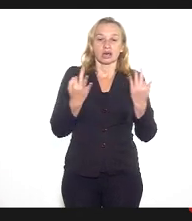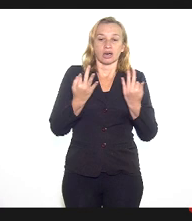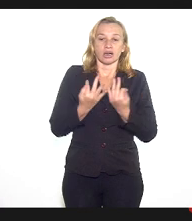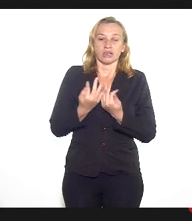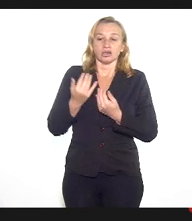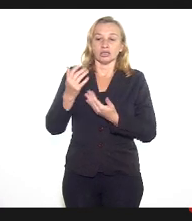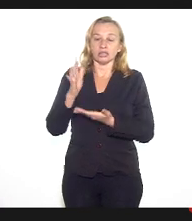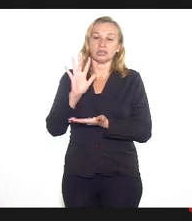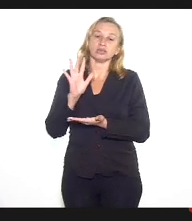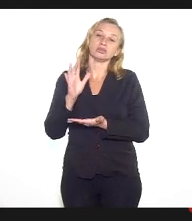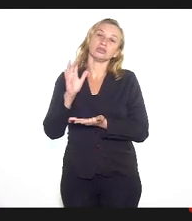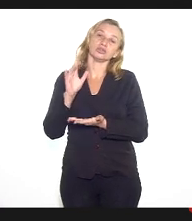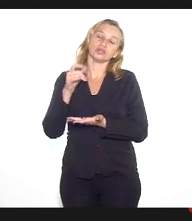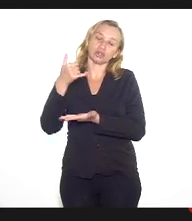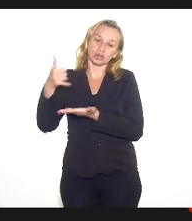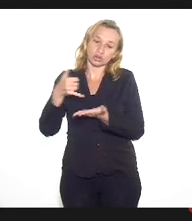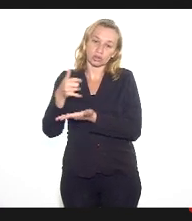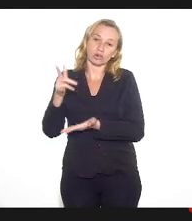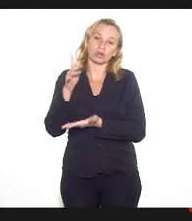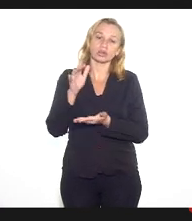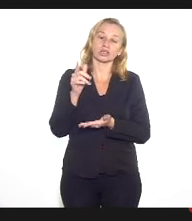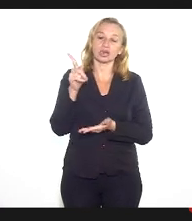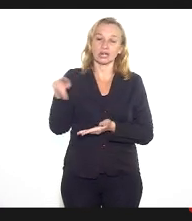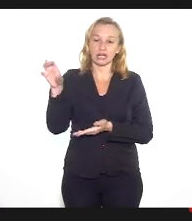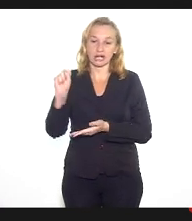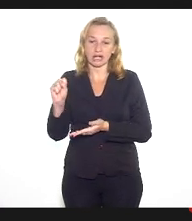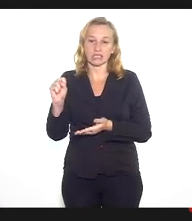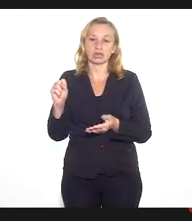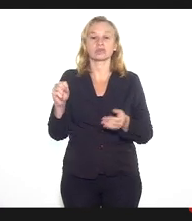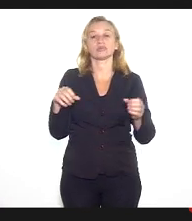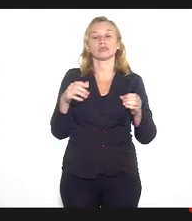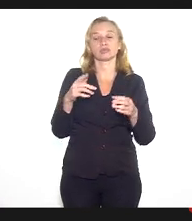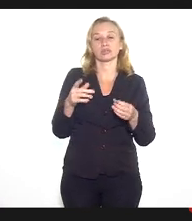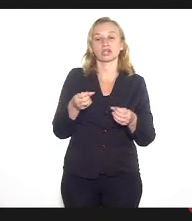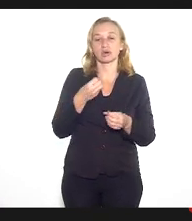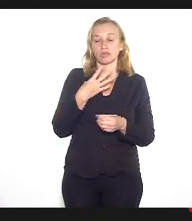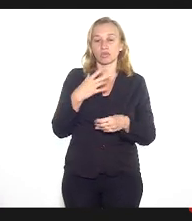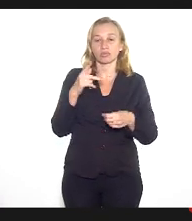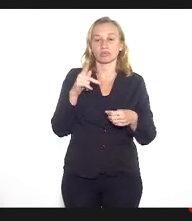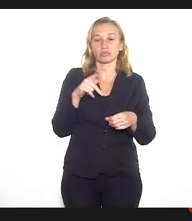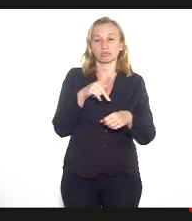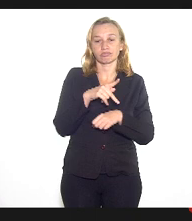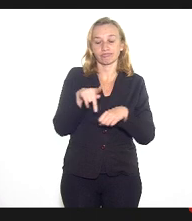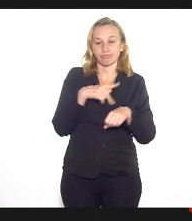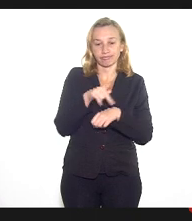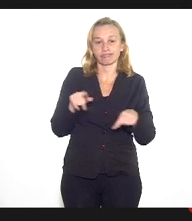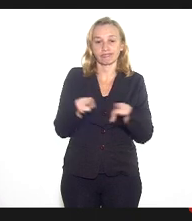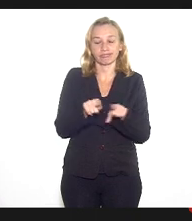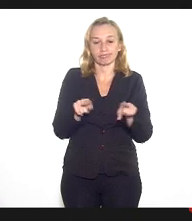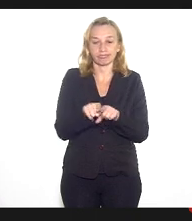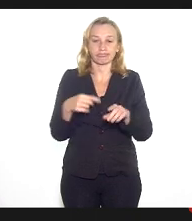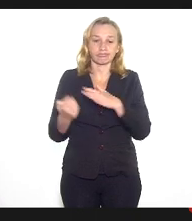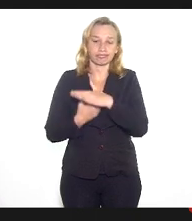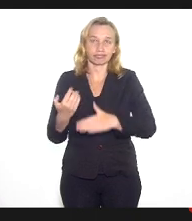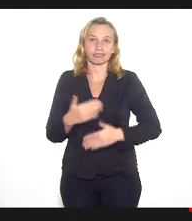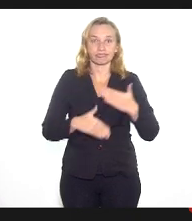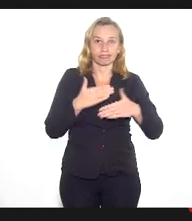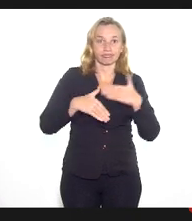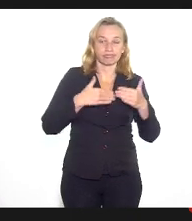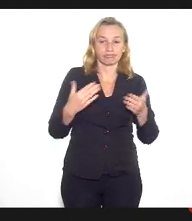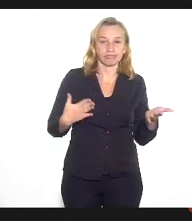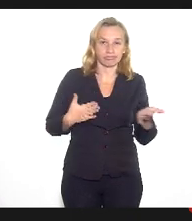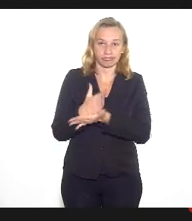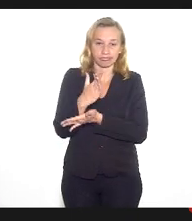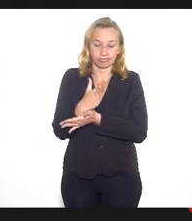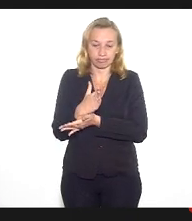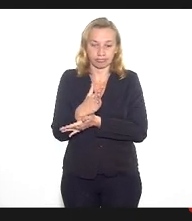valor não só apenas para as empresas, mas também para o país. Então, respondendo um pouco sobre o processo de aprovação